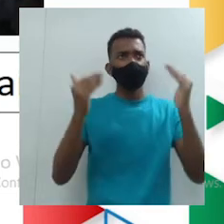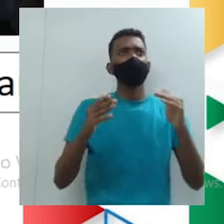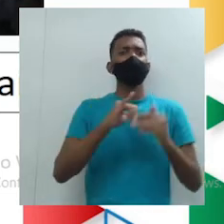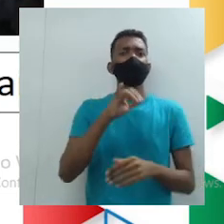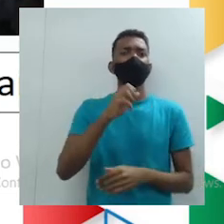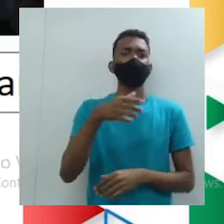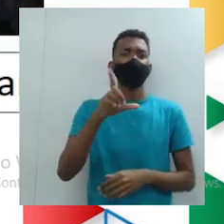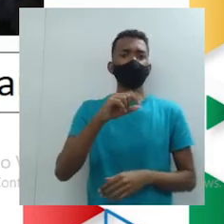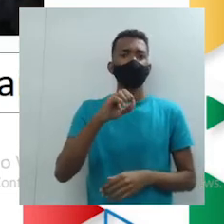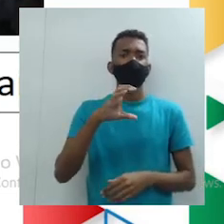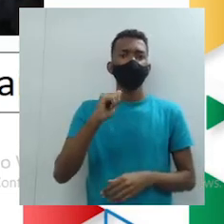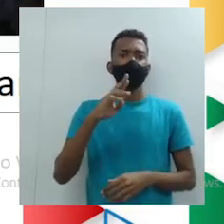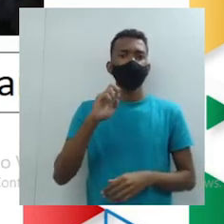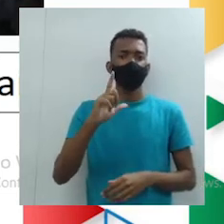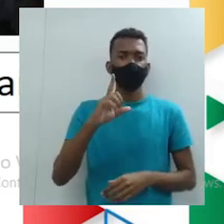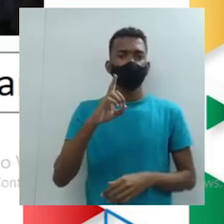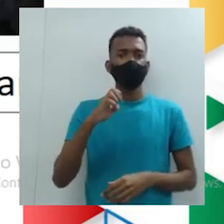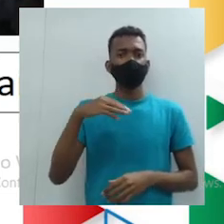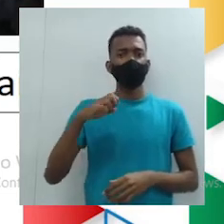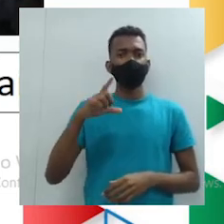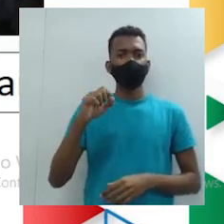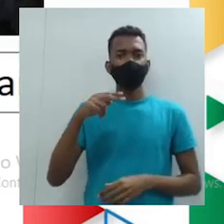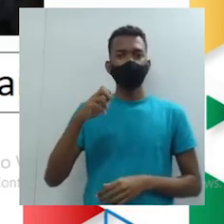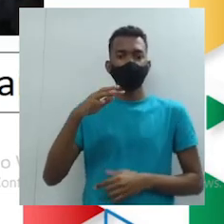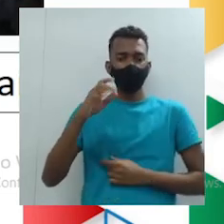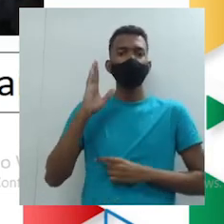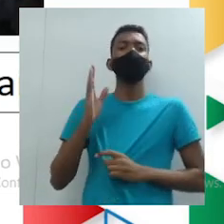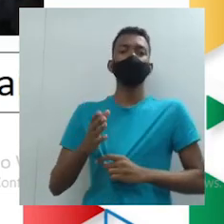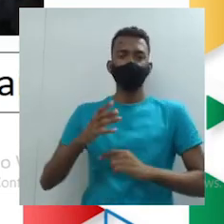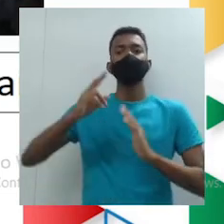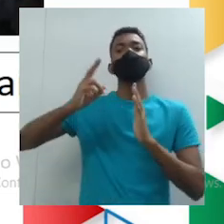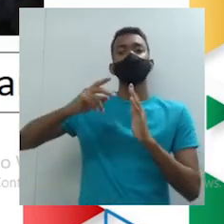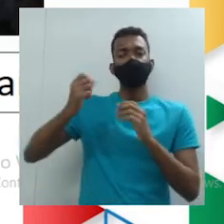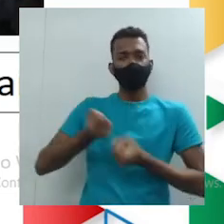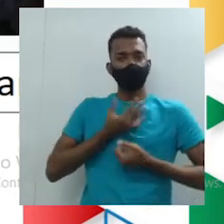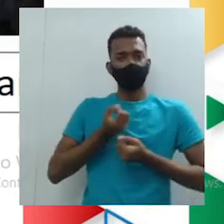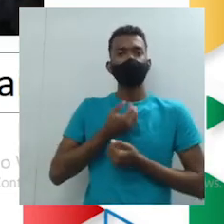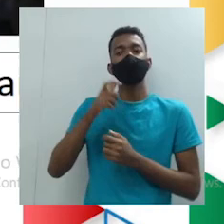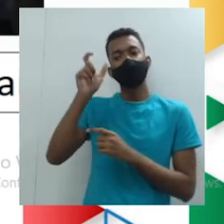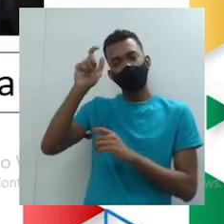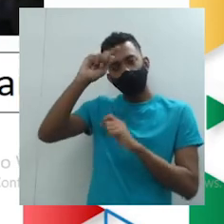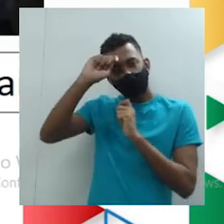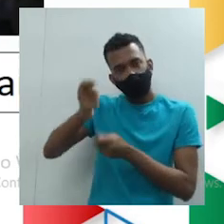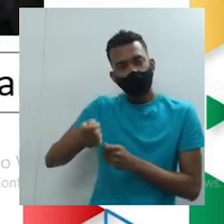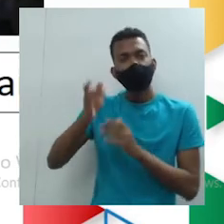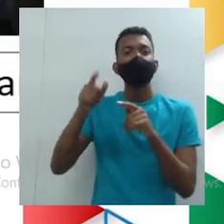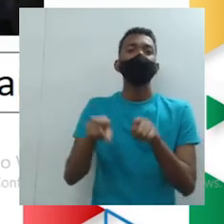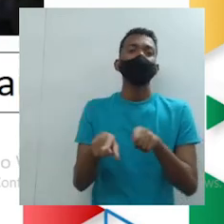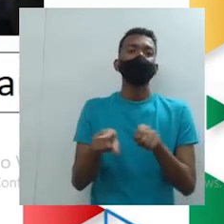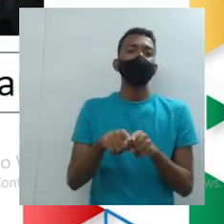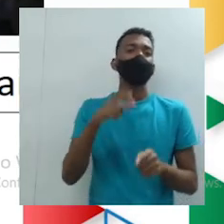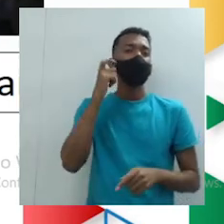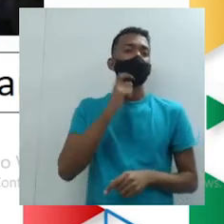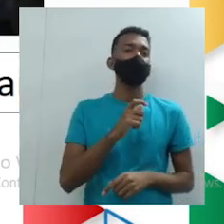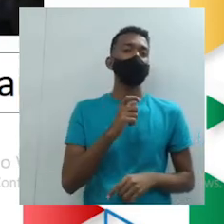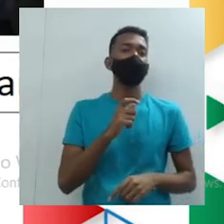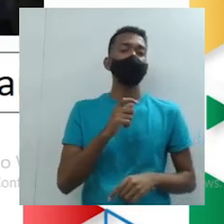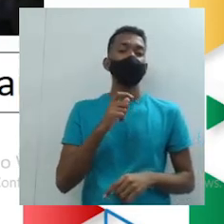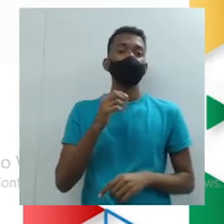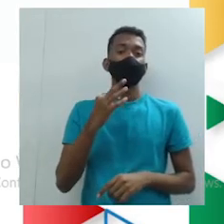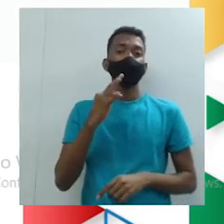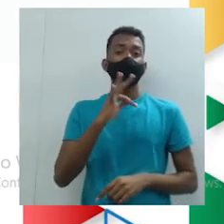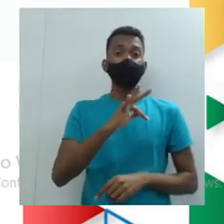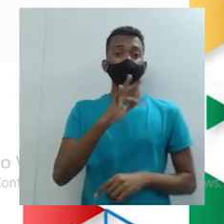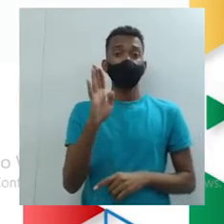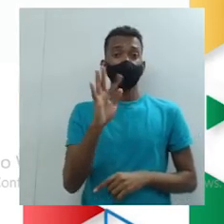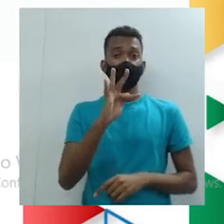João Cabral de Melo Neto, que inclusive escreveu um poema em homenagem ao Carlos Pena Filho. Francisco Brenan, professor, a quem ele dedicou um poema muito